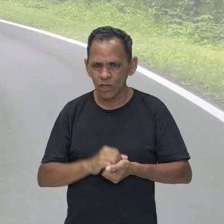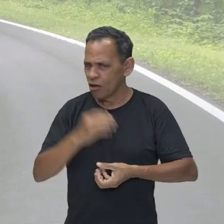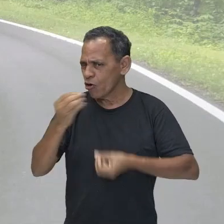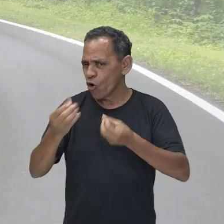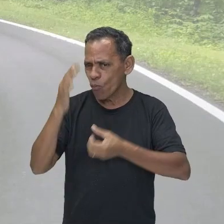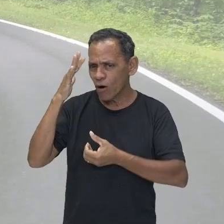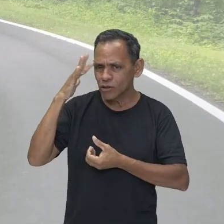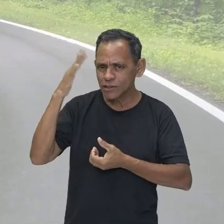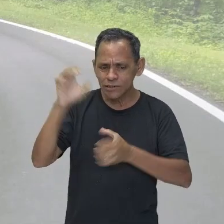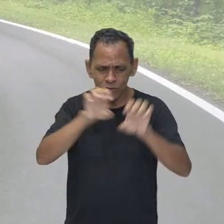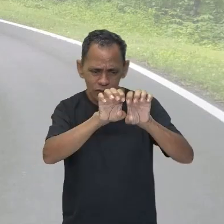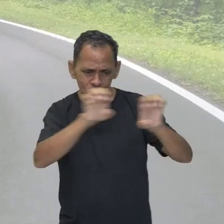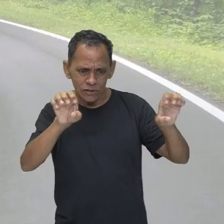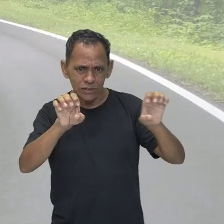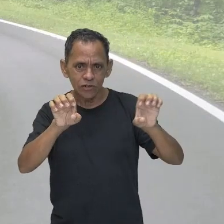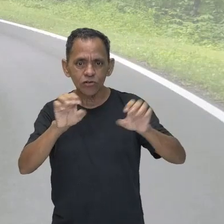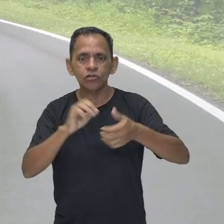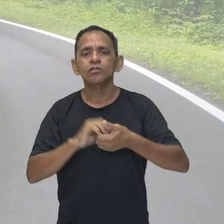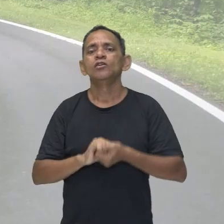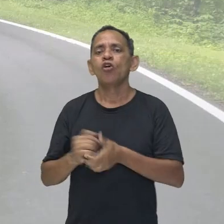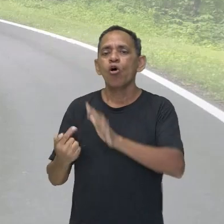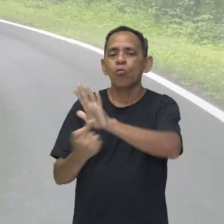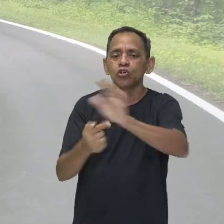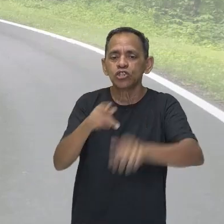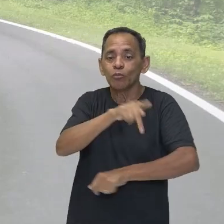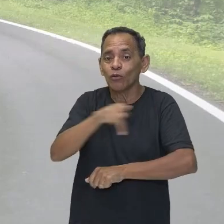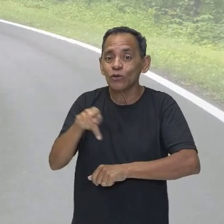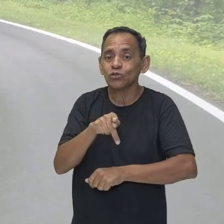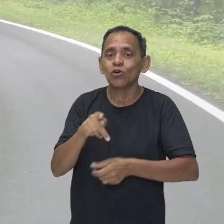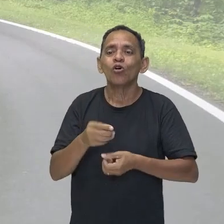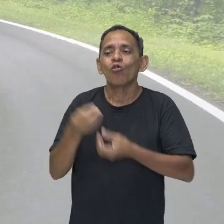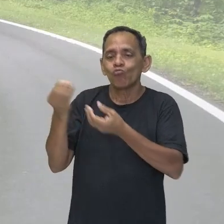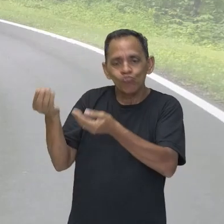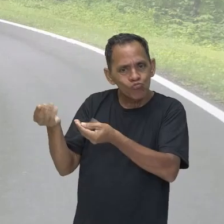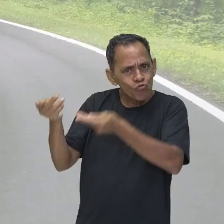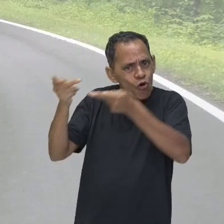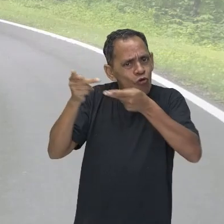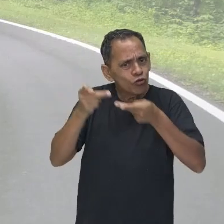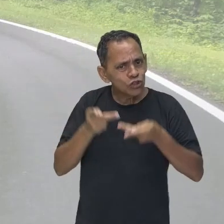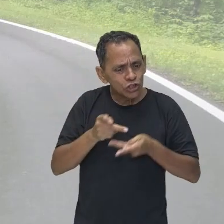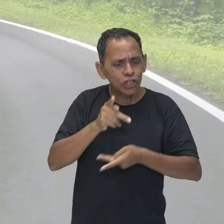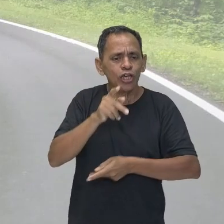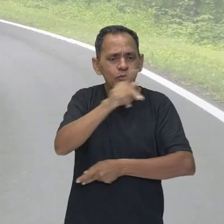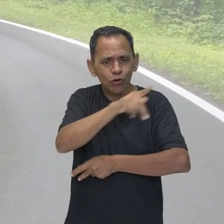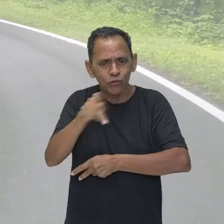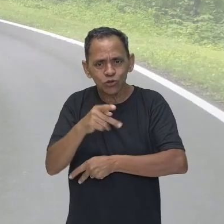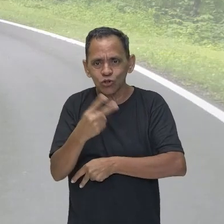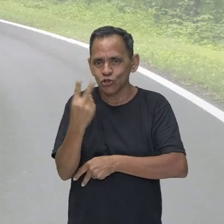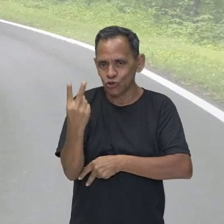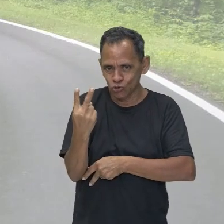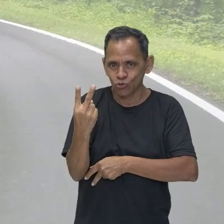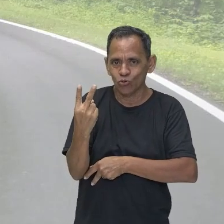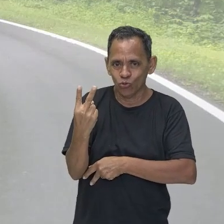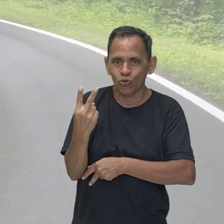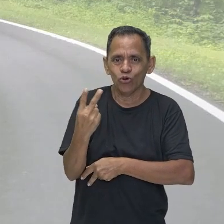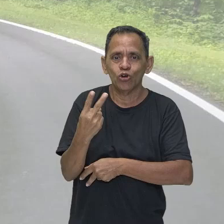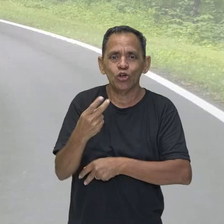professor? Eu trouxe aqui dois professores bem bacanas para contar para vocês uma historinha sobre essa equação